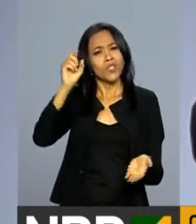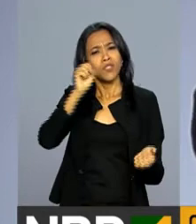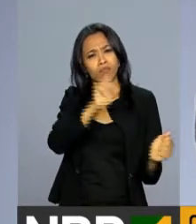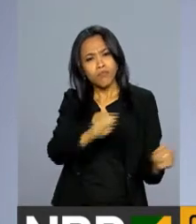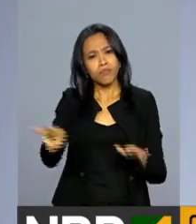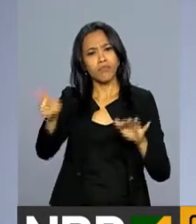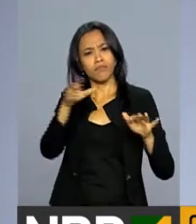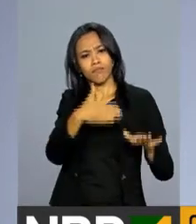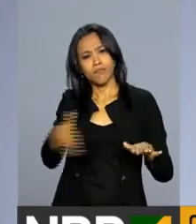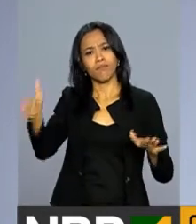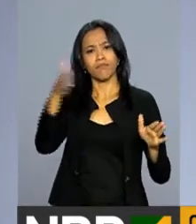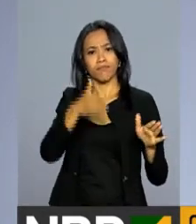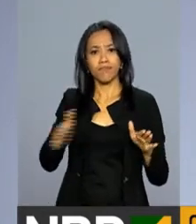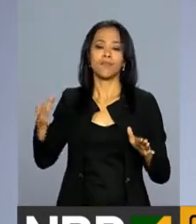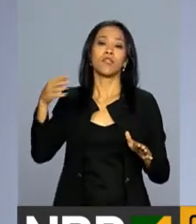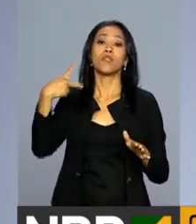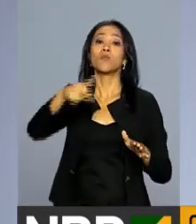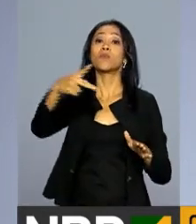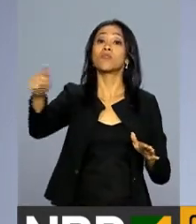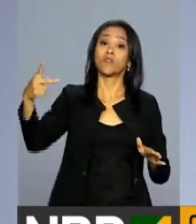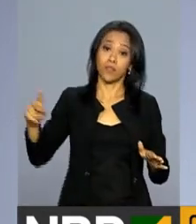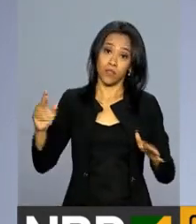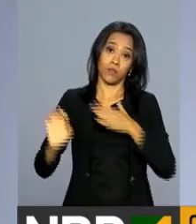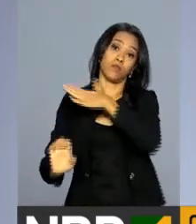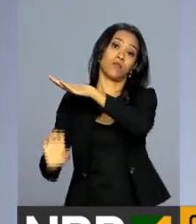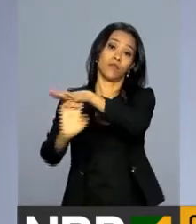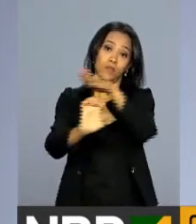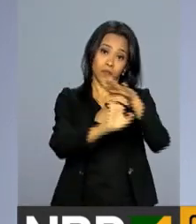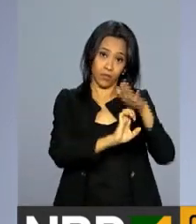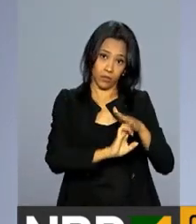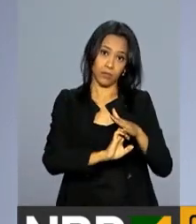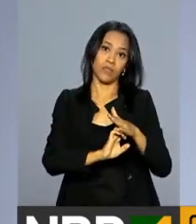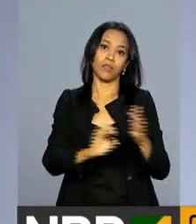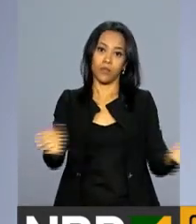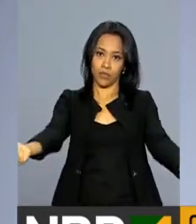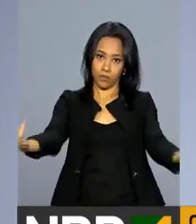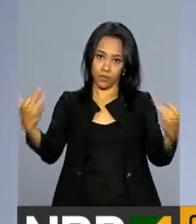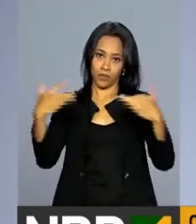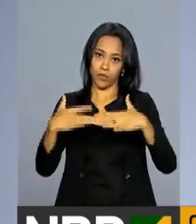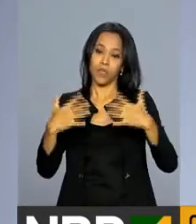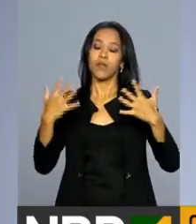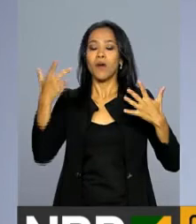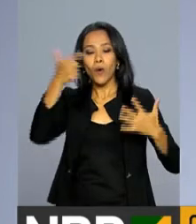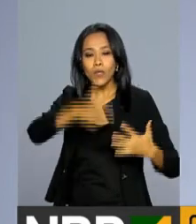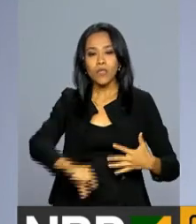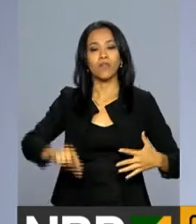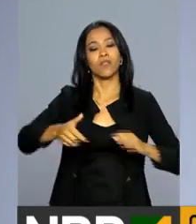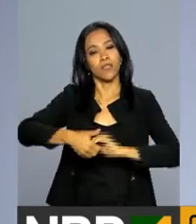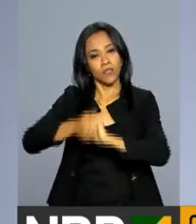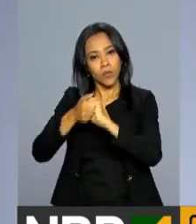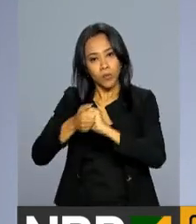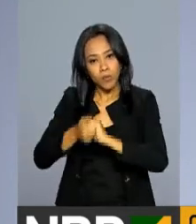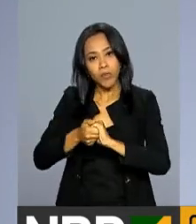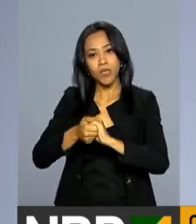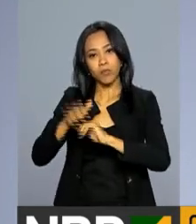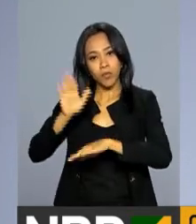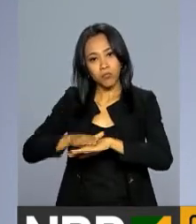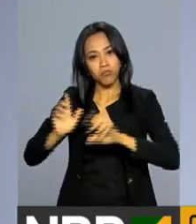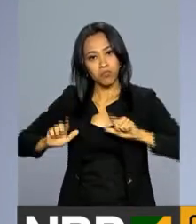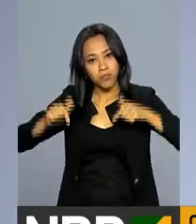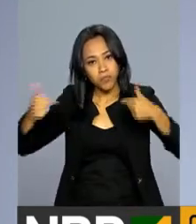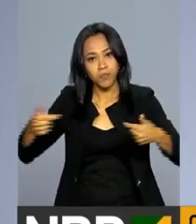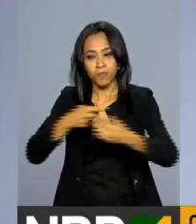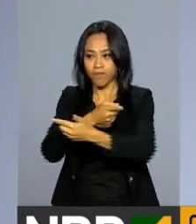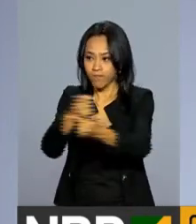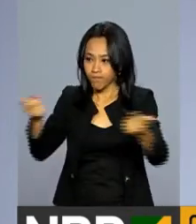recebem o povo todo no seu supermercado portanto mais uma vez meus cumprimentos pela iniciativa e